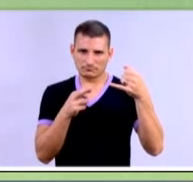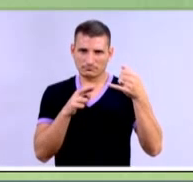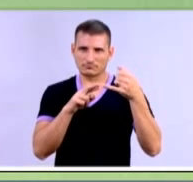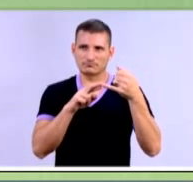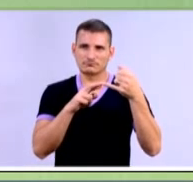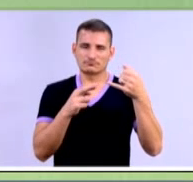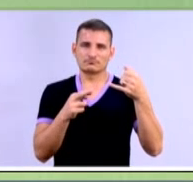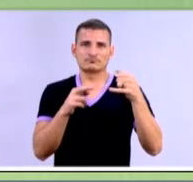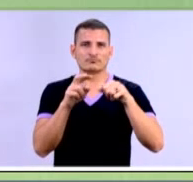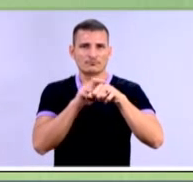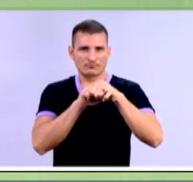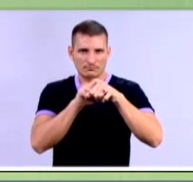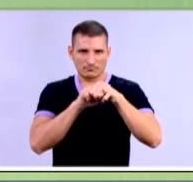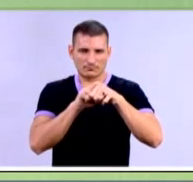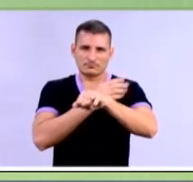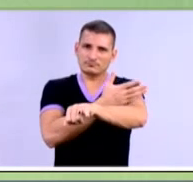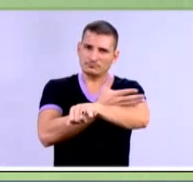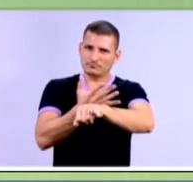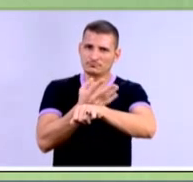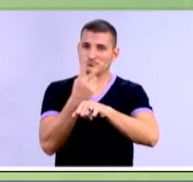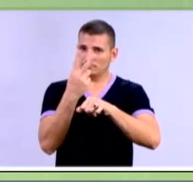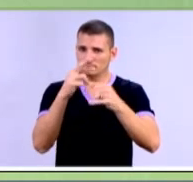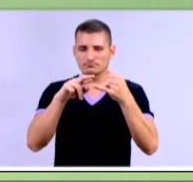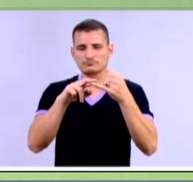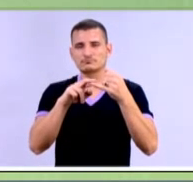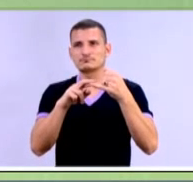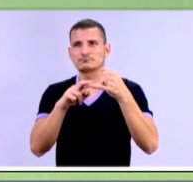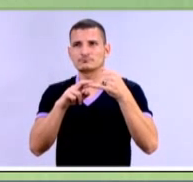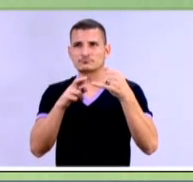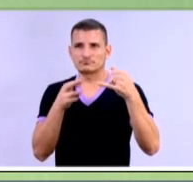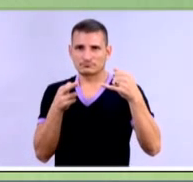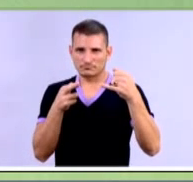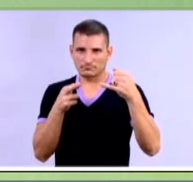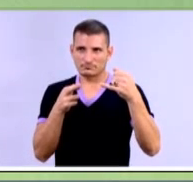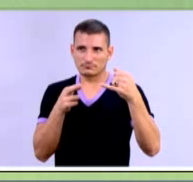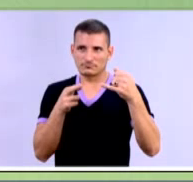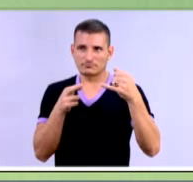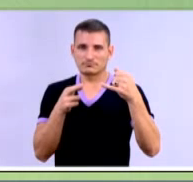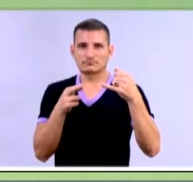verde, branco, né, que vocês vão ver lá, e verde,